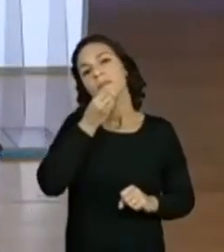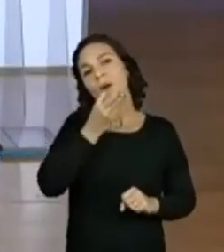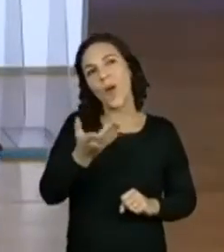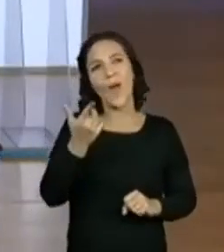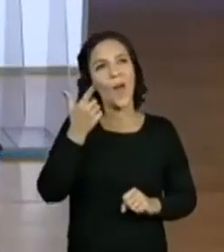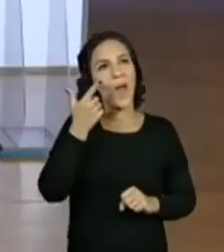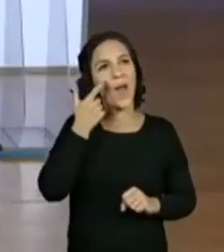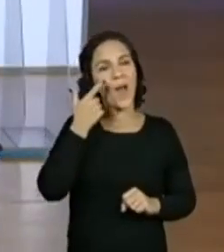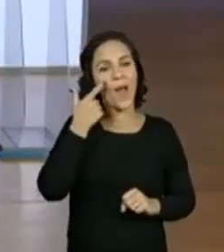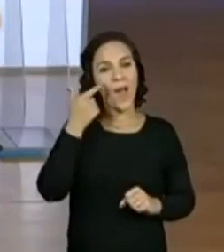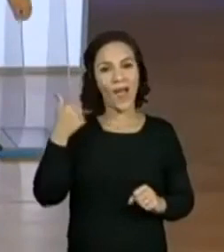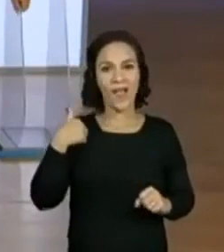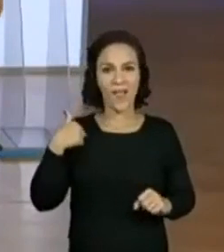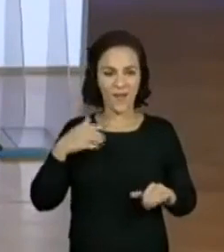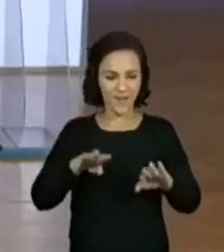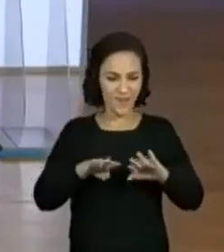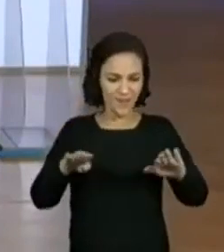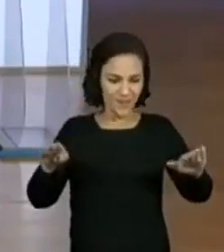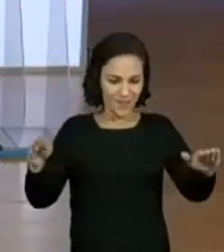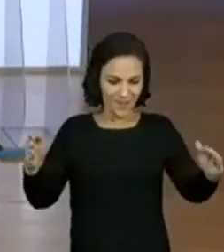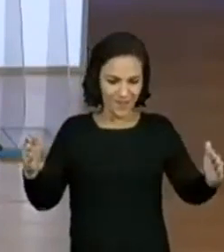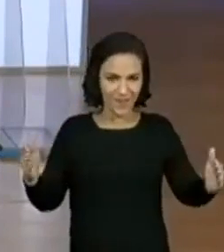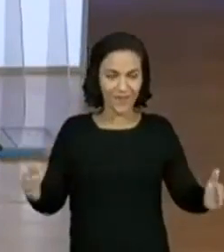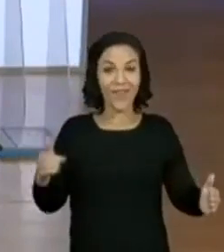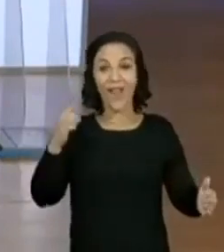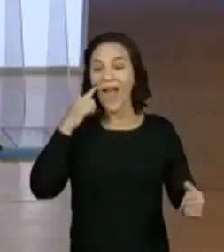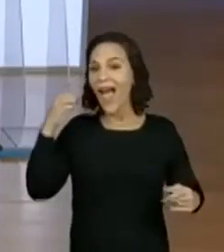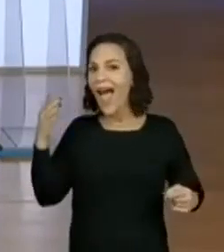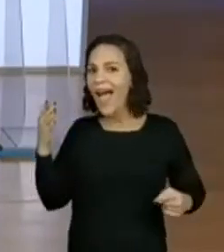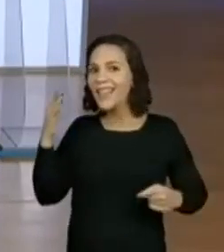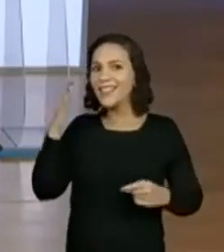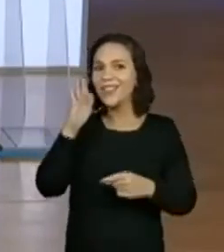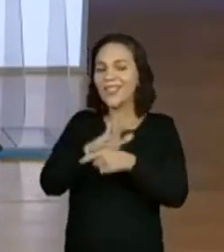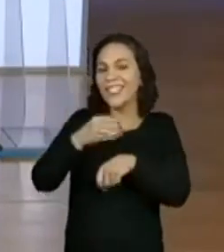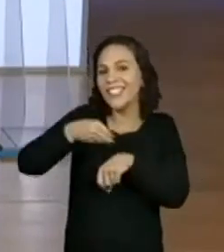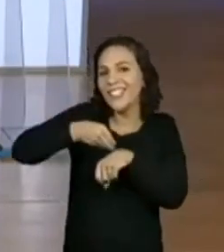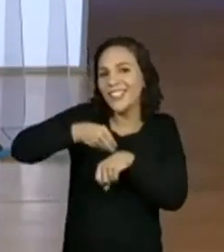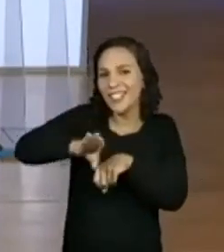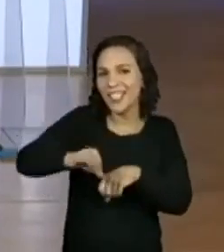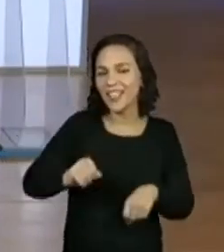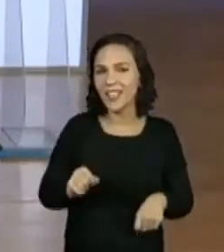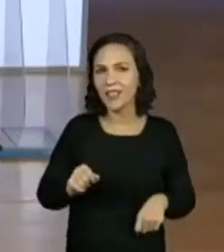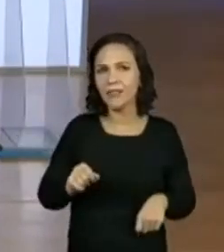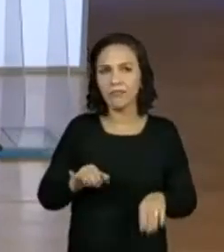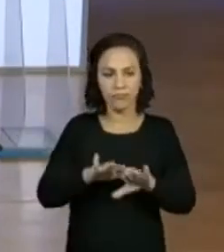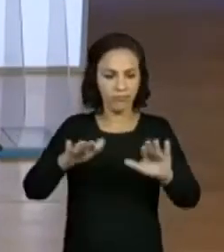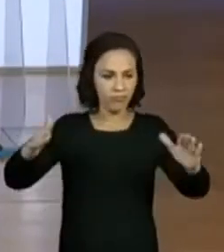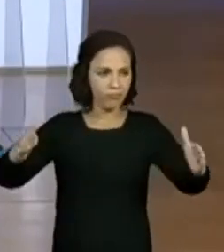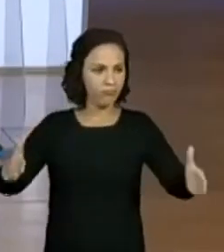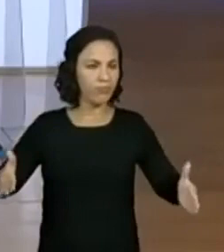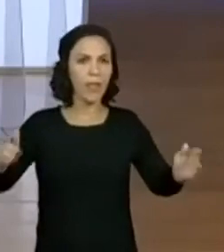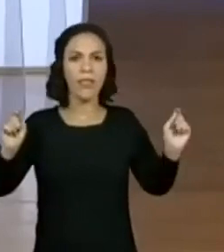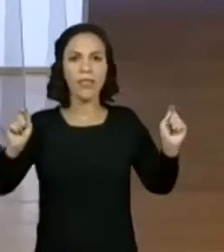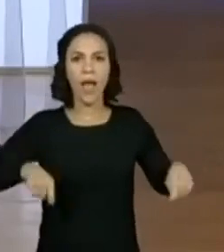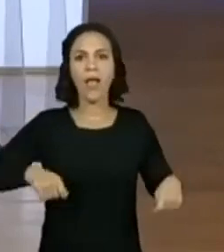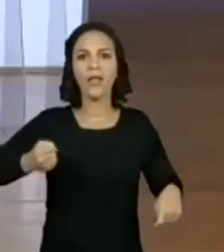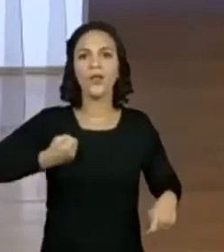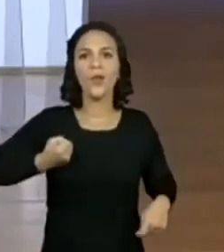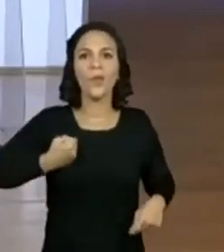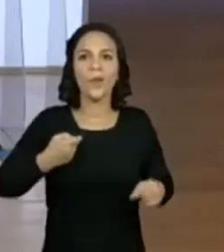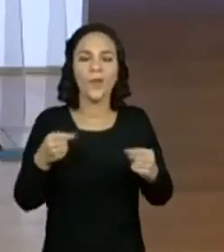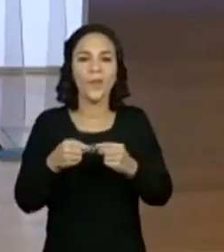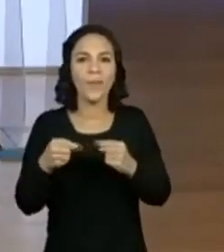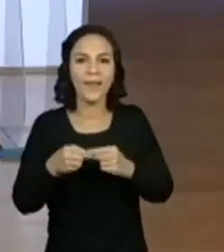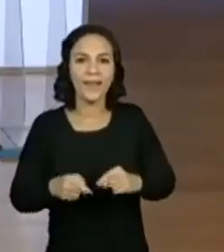nossa bancada, no que a Progenô trouxe aqui para ajudar? Será que aqui, tudo que está aqui em cima, a gente usa os números? Será que